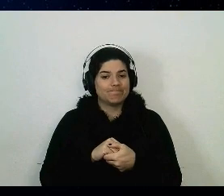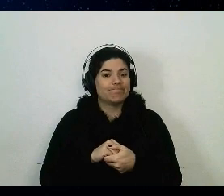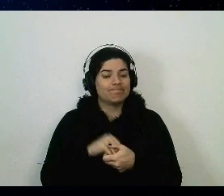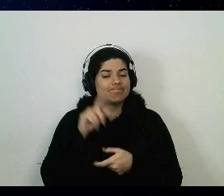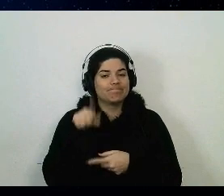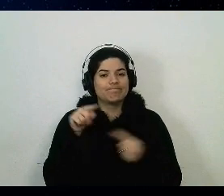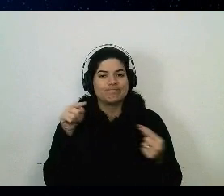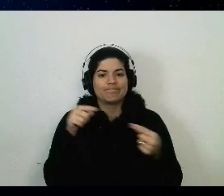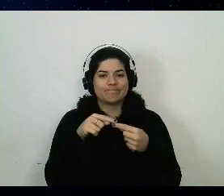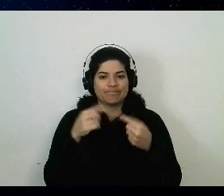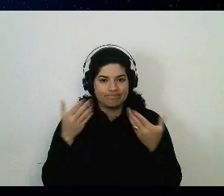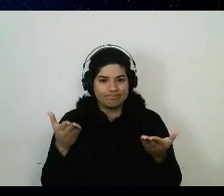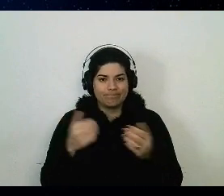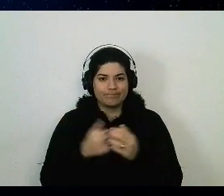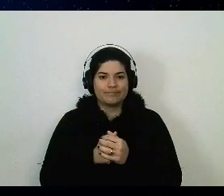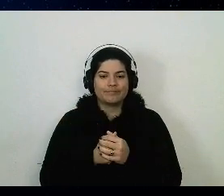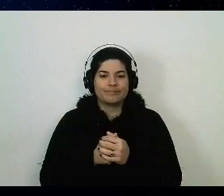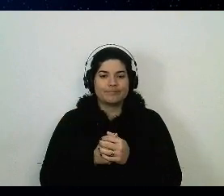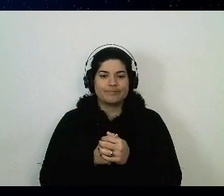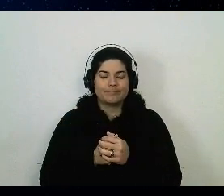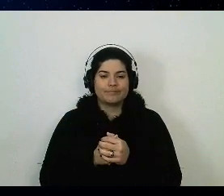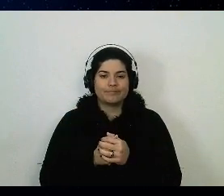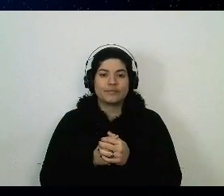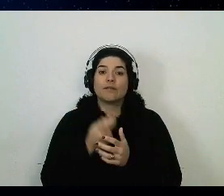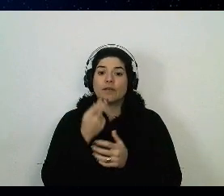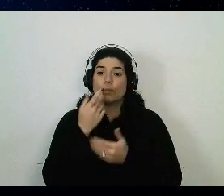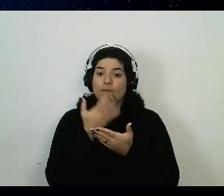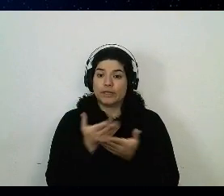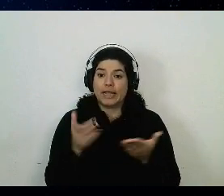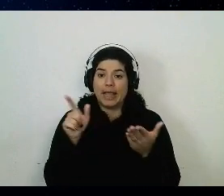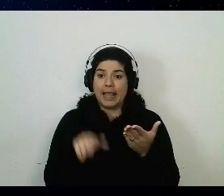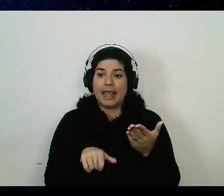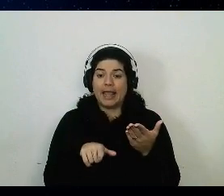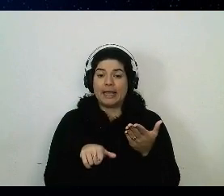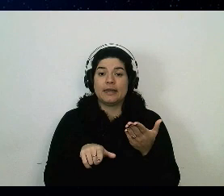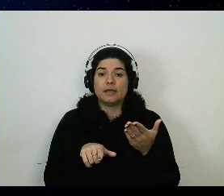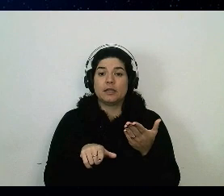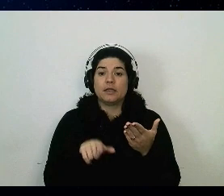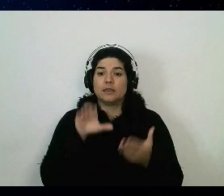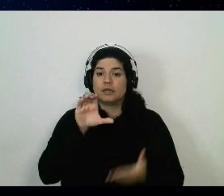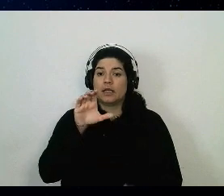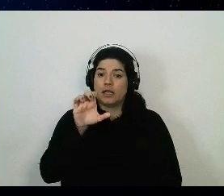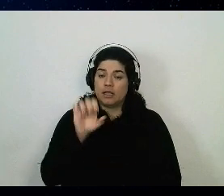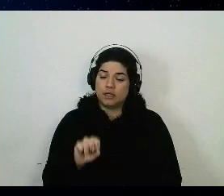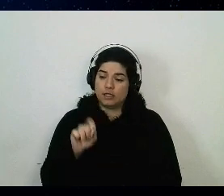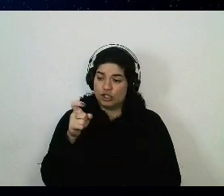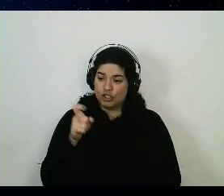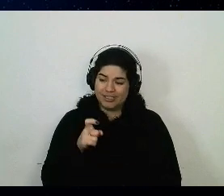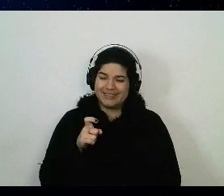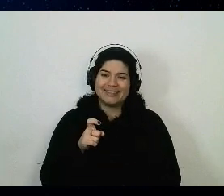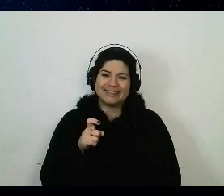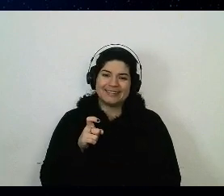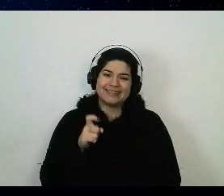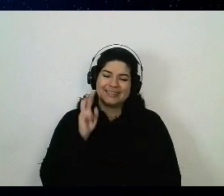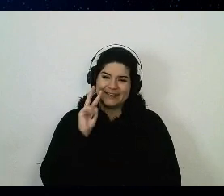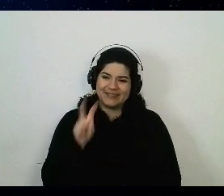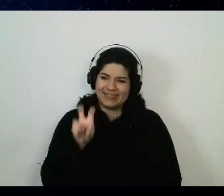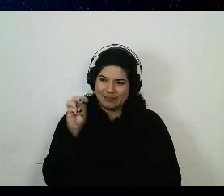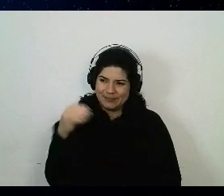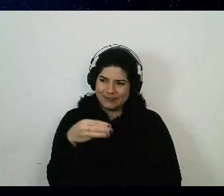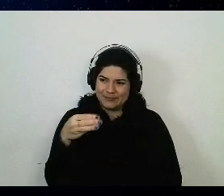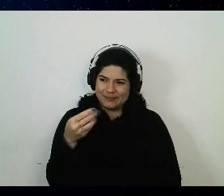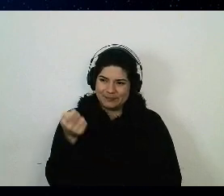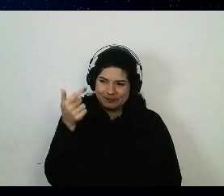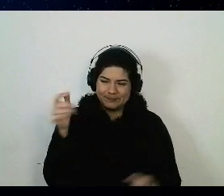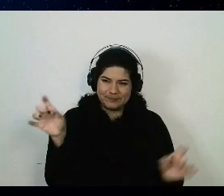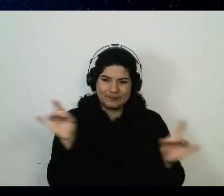tá? E aí, quando eu trago para você sobre essa sheet, para não estourar meu tempo aqui, que eu já vi ali 5 minutos, né? O